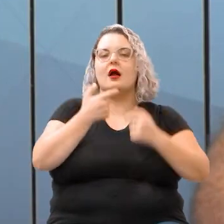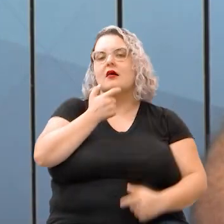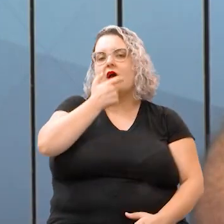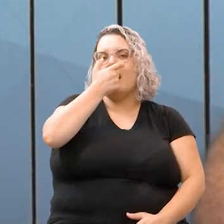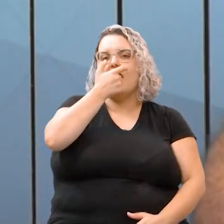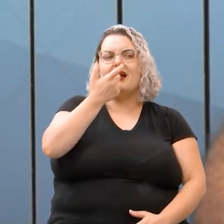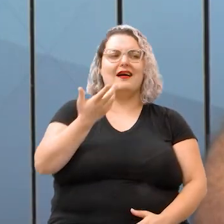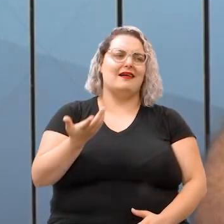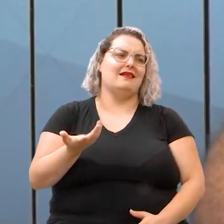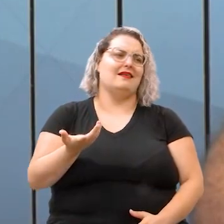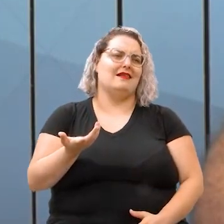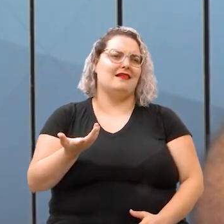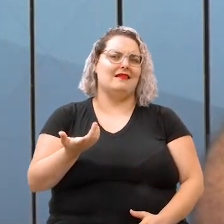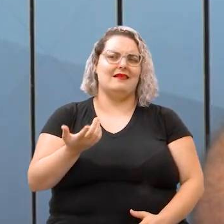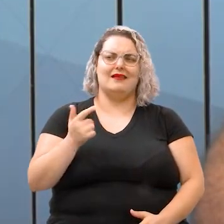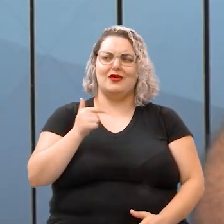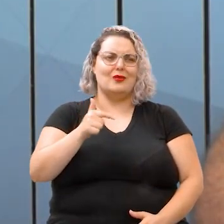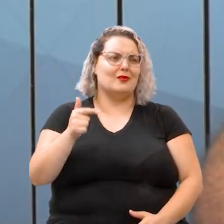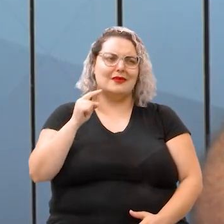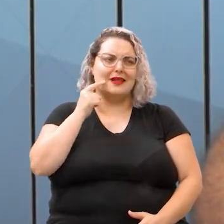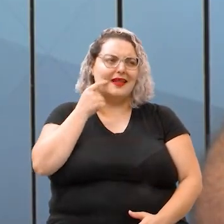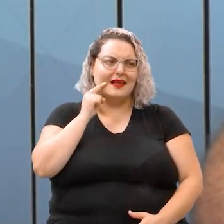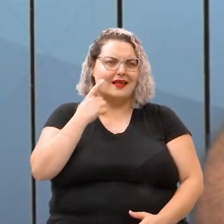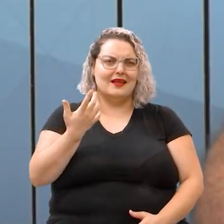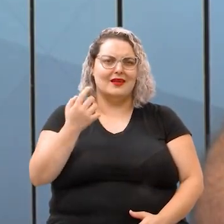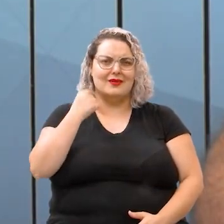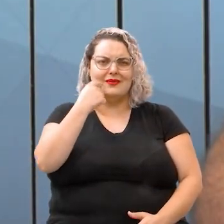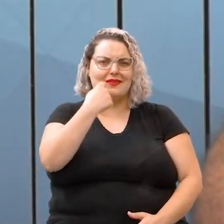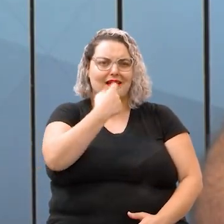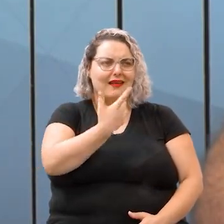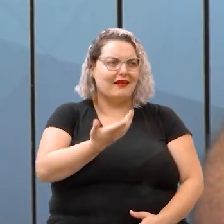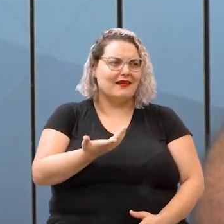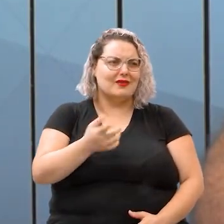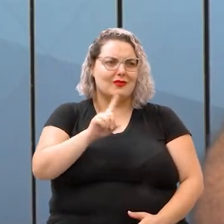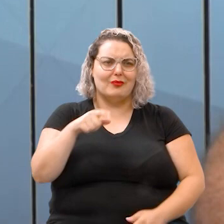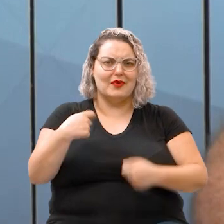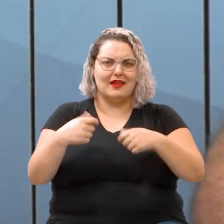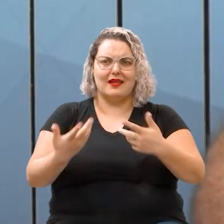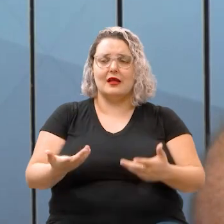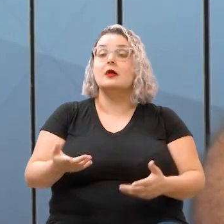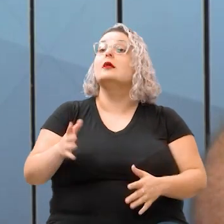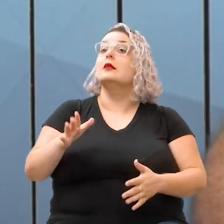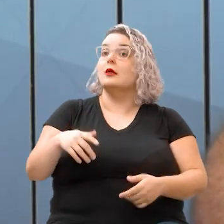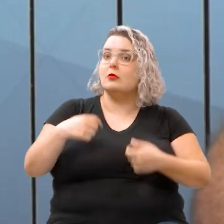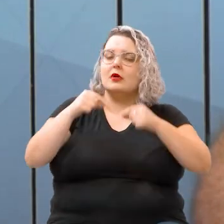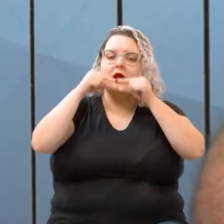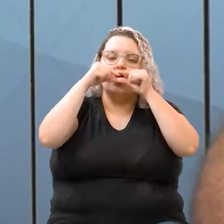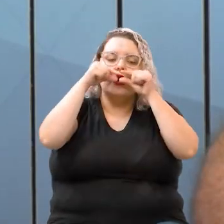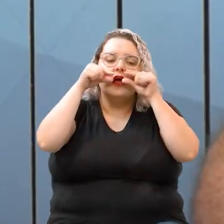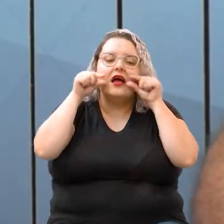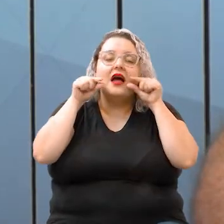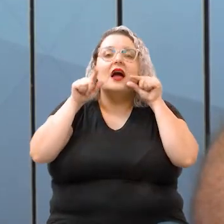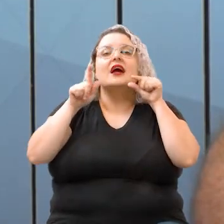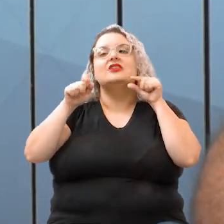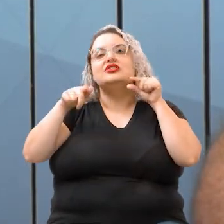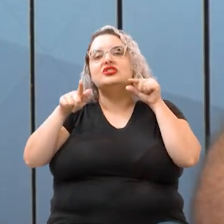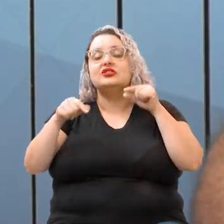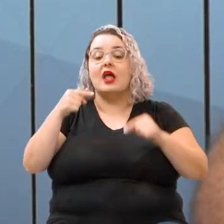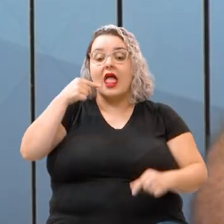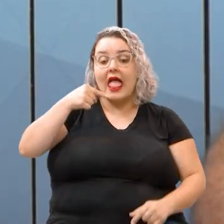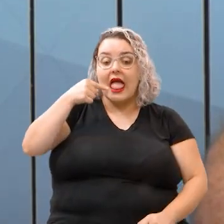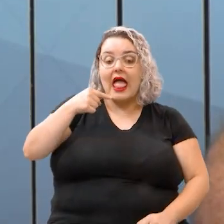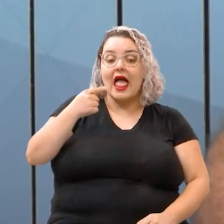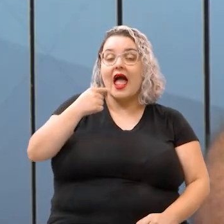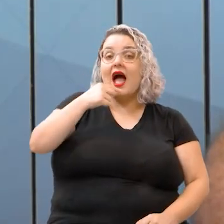dentadura, daí eles vão falar assim, eu já não tenho mais dente, eu não preciso. Mas não, a gente precisa olhar essa gengiva, essa língua, o céu da